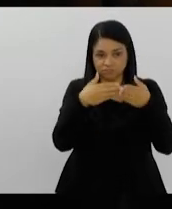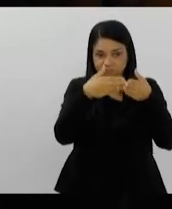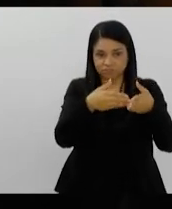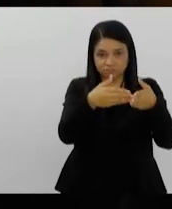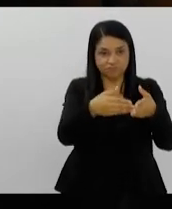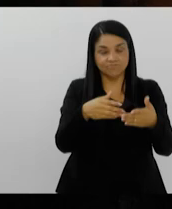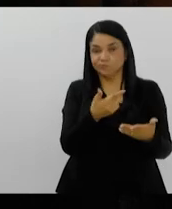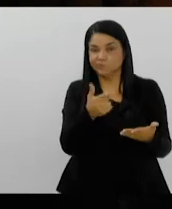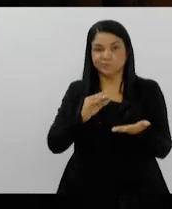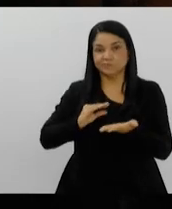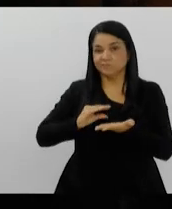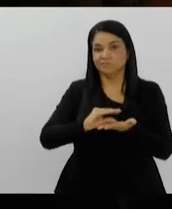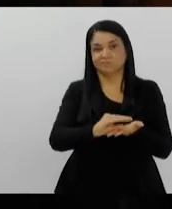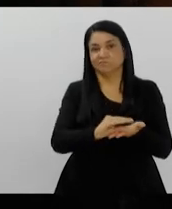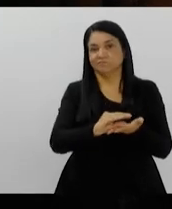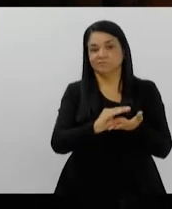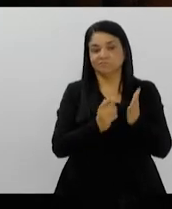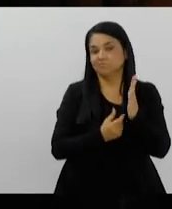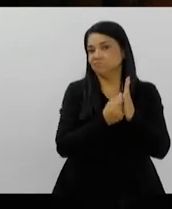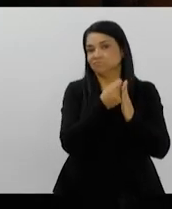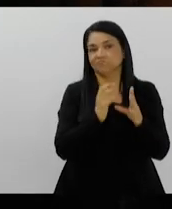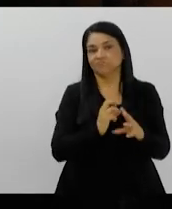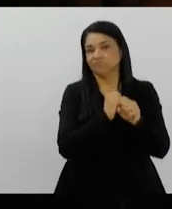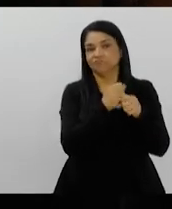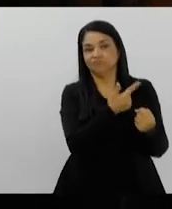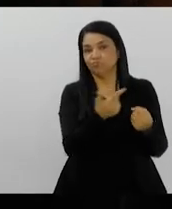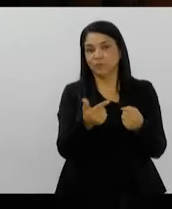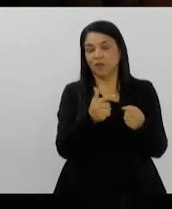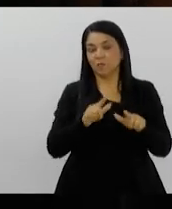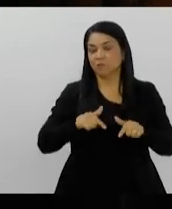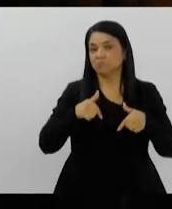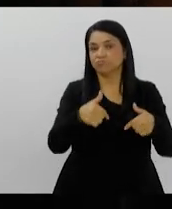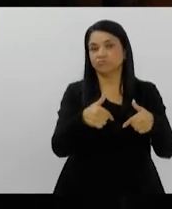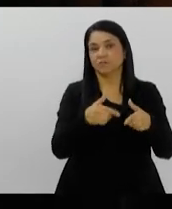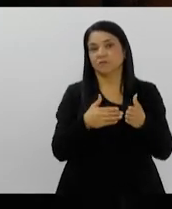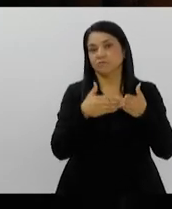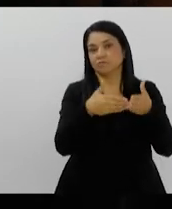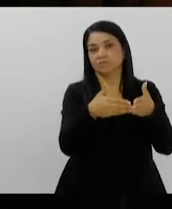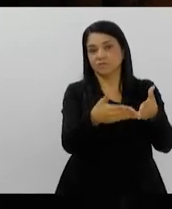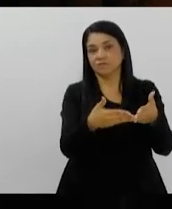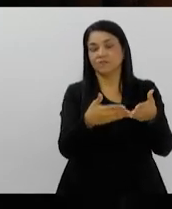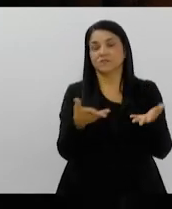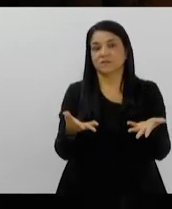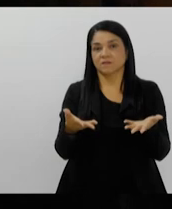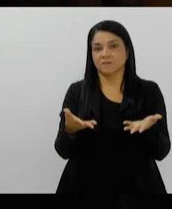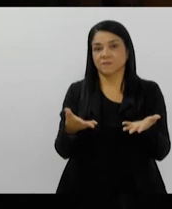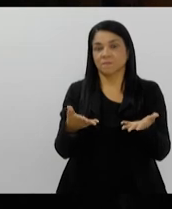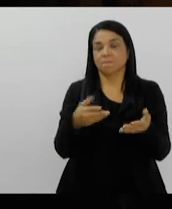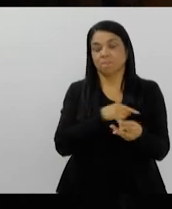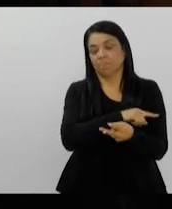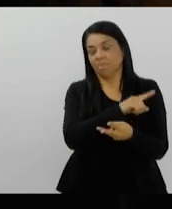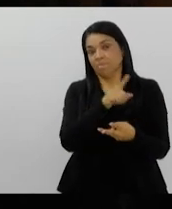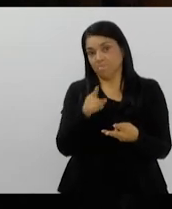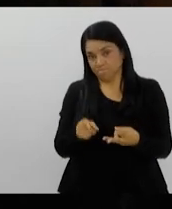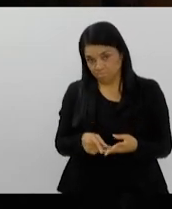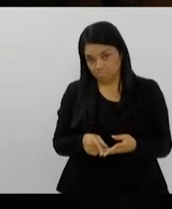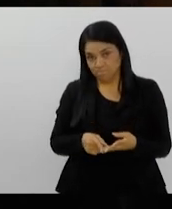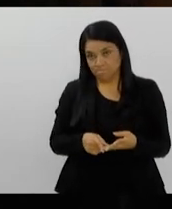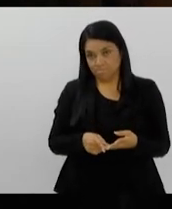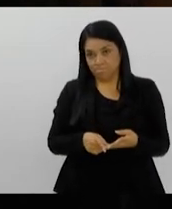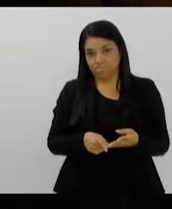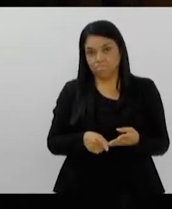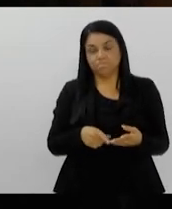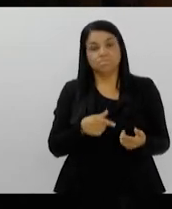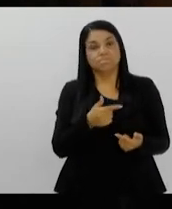ser fundamental para que o modal funcione. Então, esse é um ponto que eu queria trazer. Outro ponto: